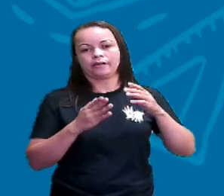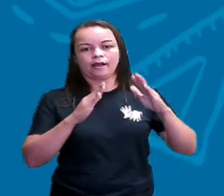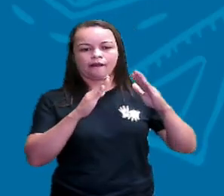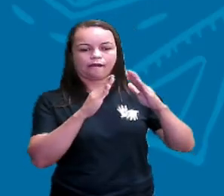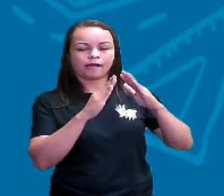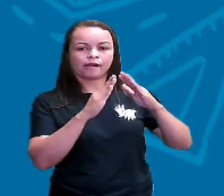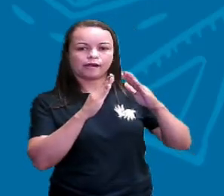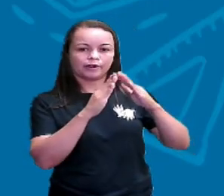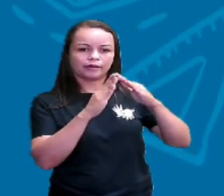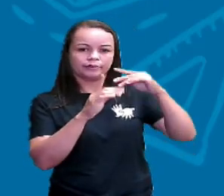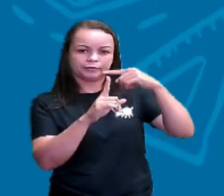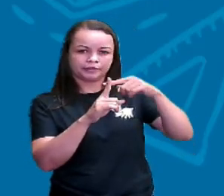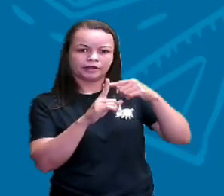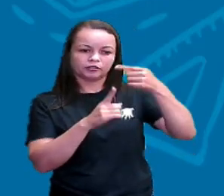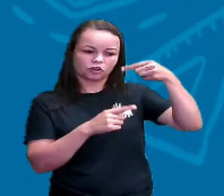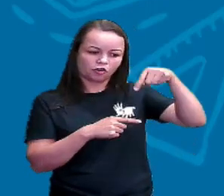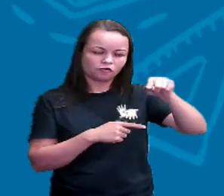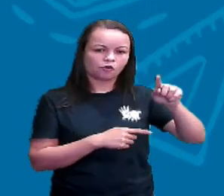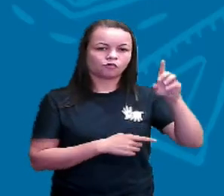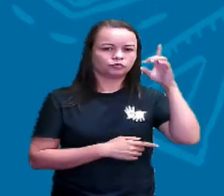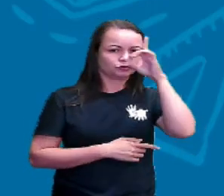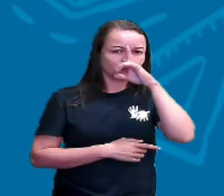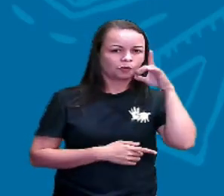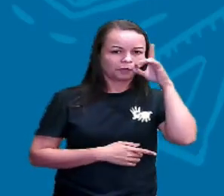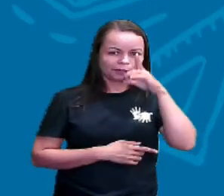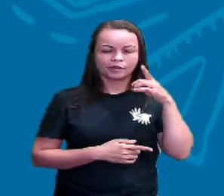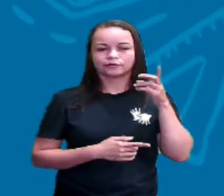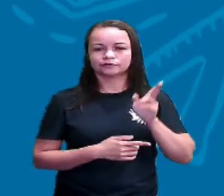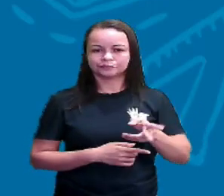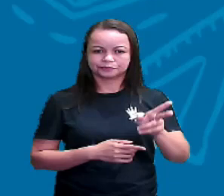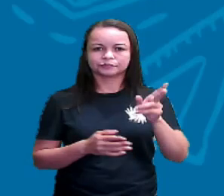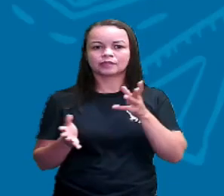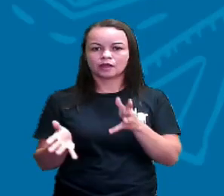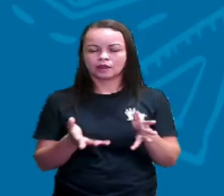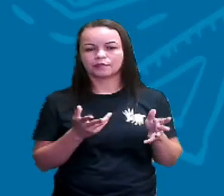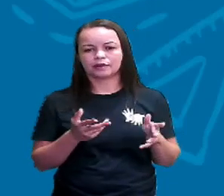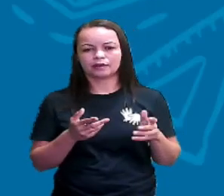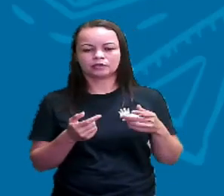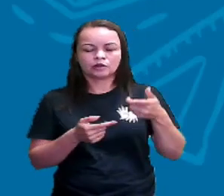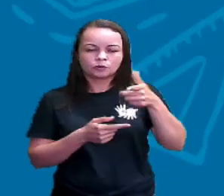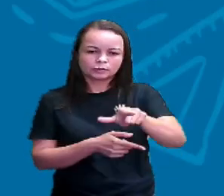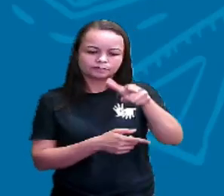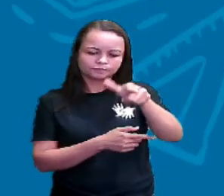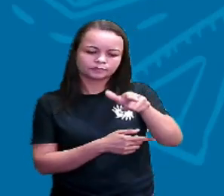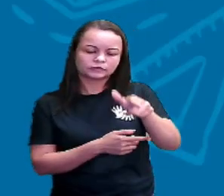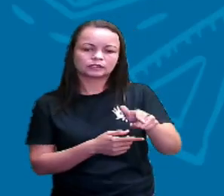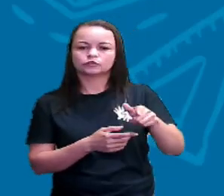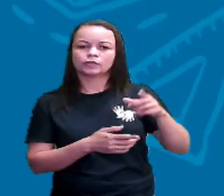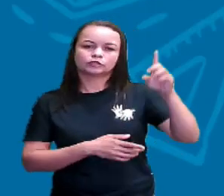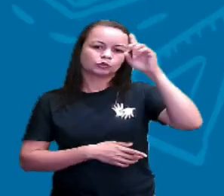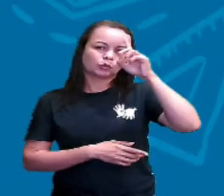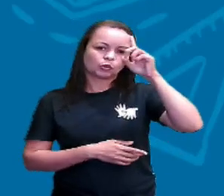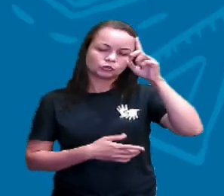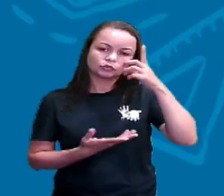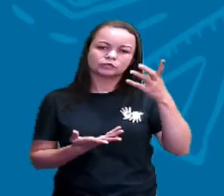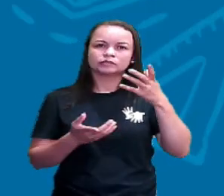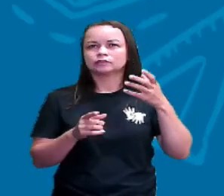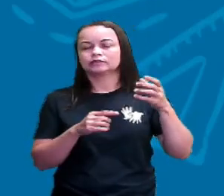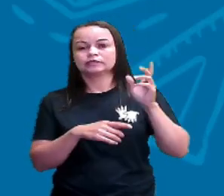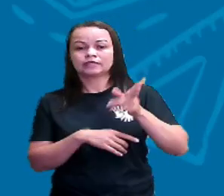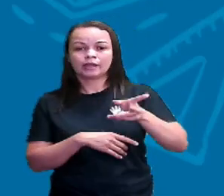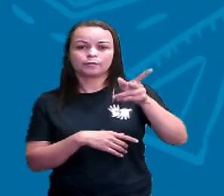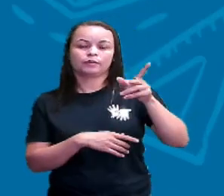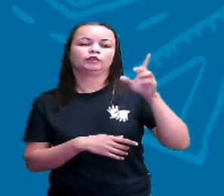domingos, certo? Para dizer que é uma ação que se repete durante todos os dias de domingo. E aí